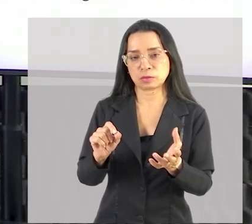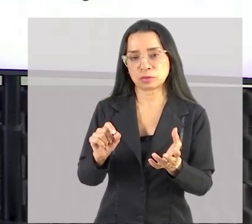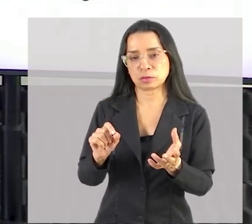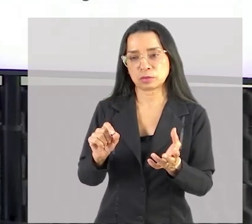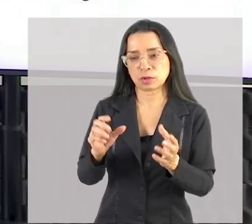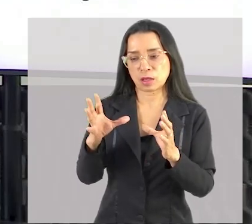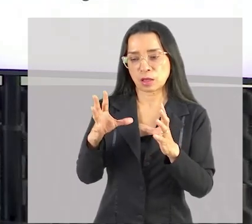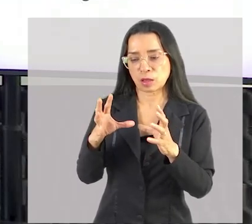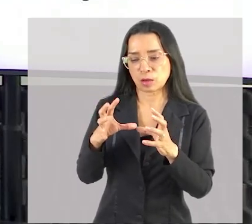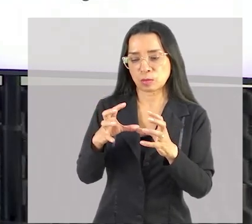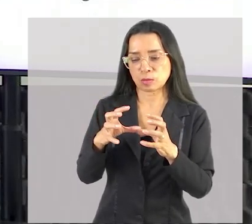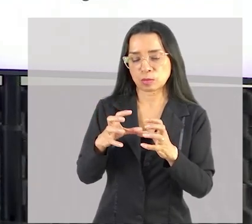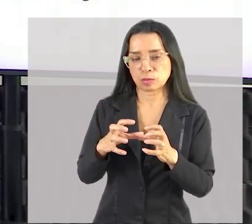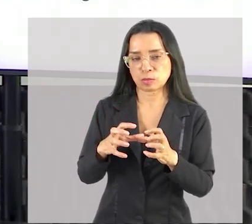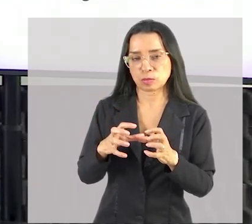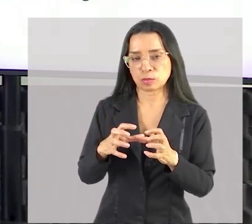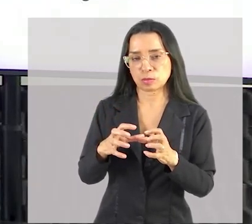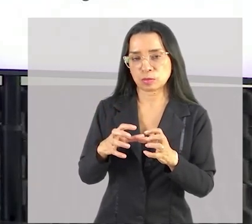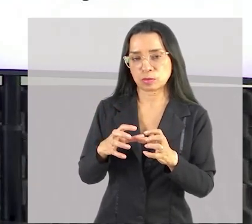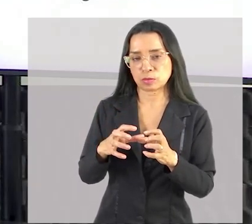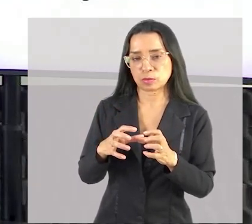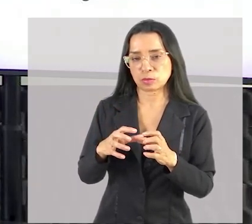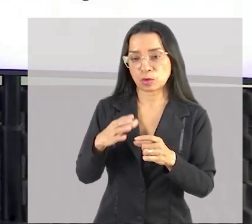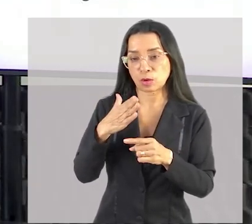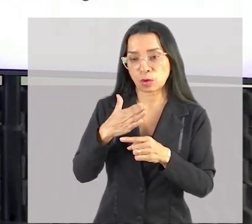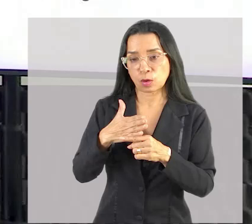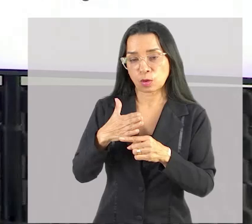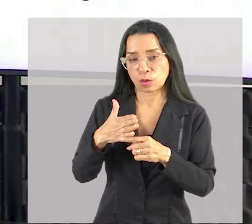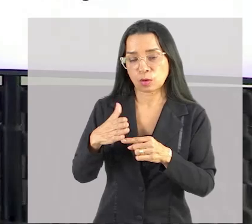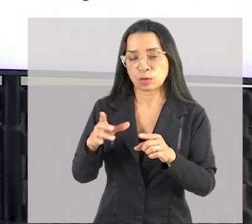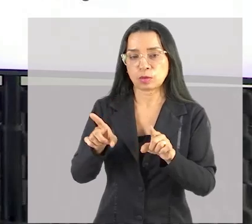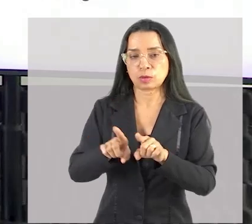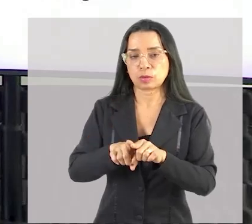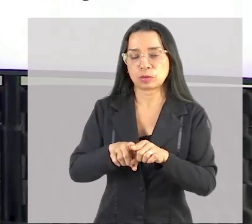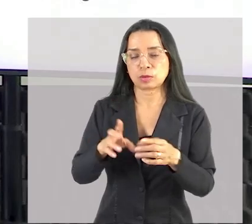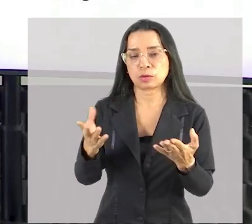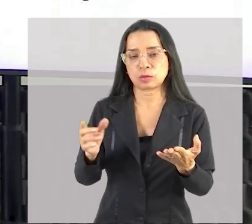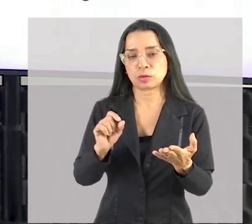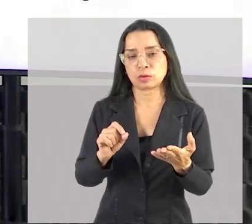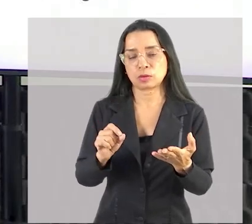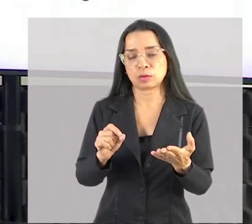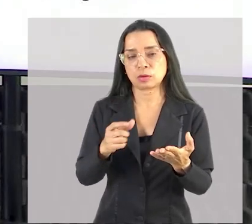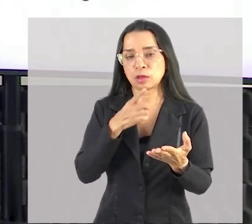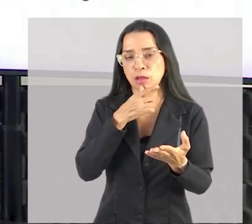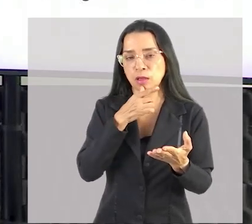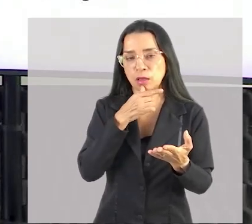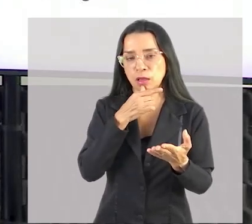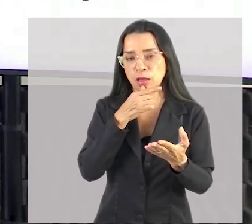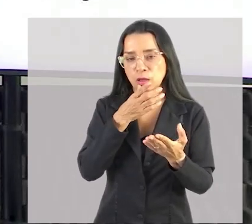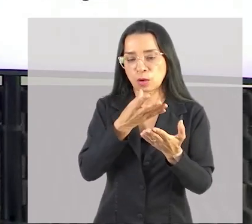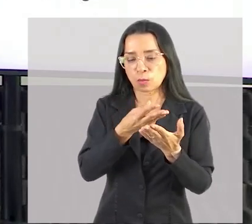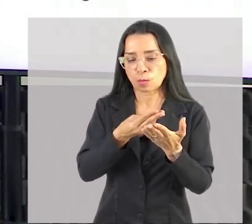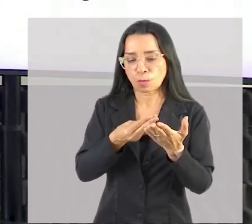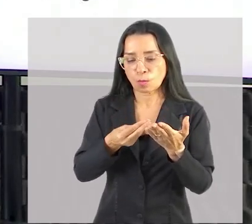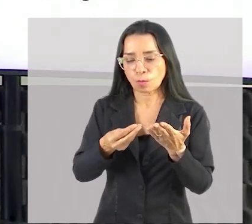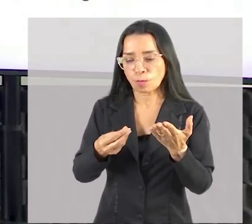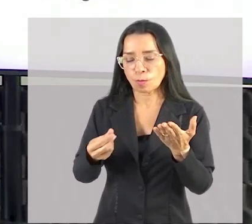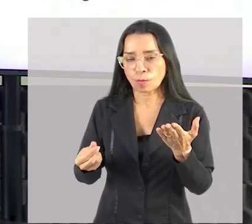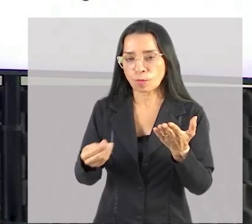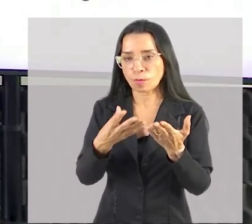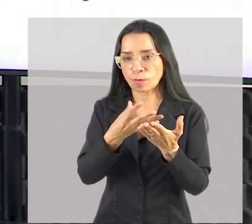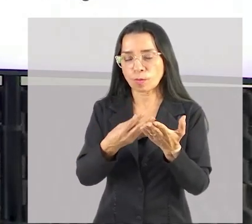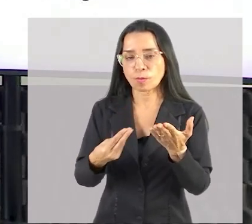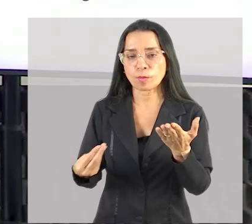eles não murcham. Por que eles murcham? Porque, olha só, a água começa a sair do meio